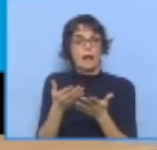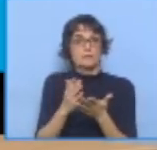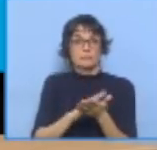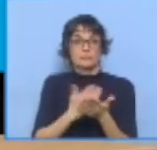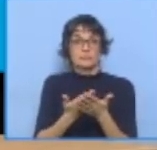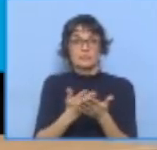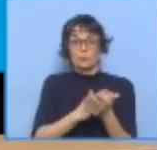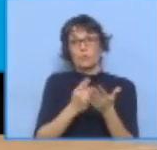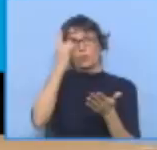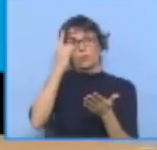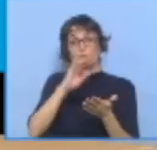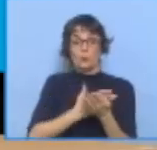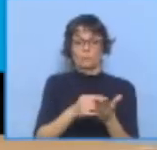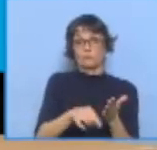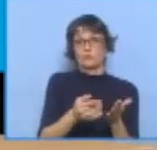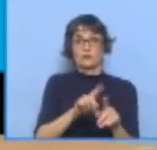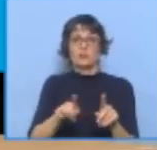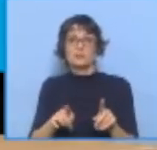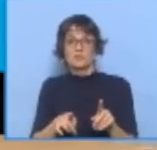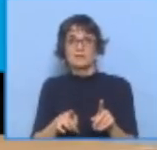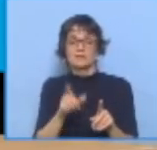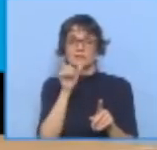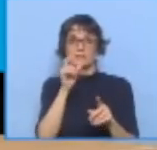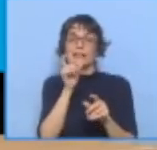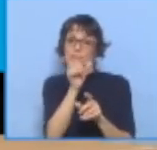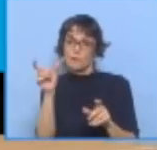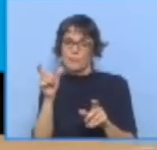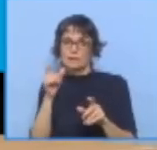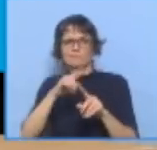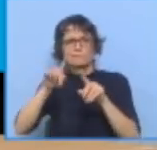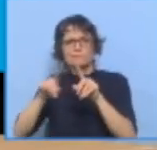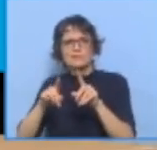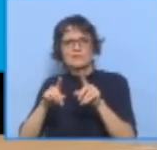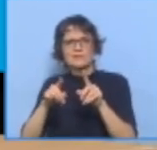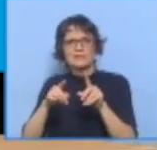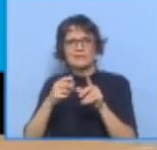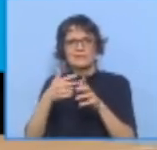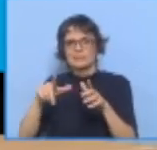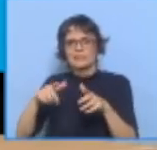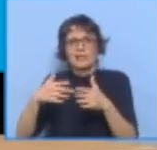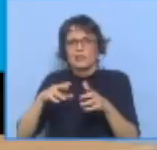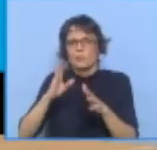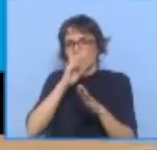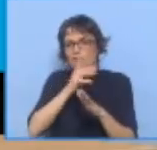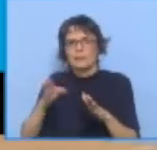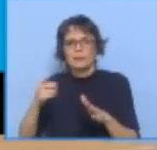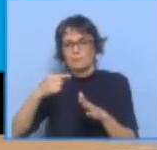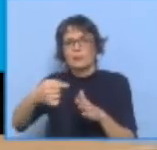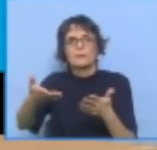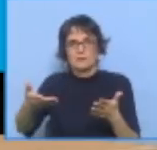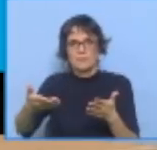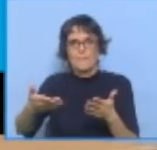Norte. Exatamente. Porque eu, na revisão, vamos dizer assim, que fiz, na revisão pessoal que fiz, de facto, desse